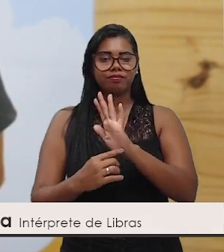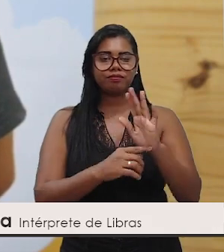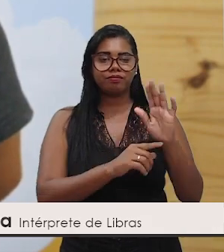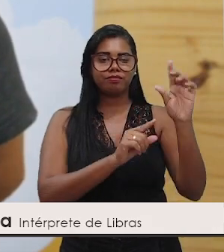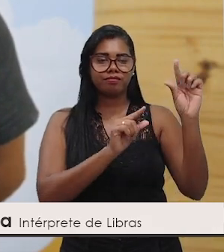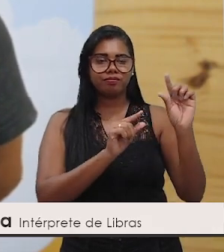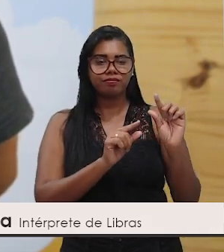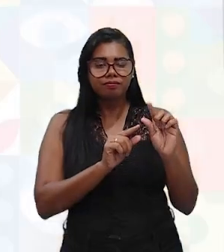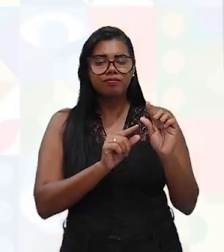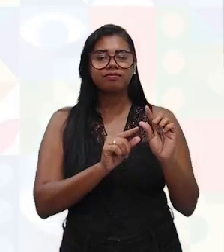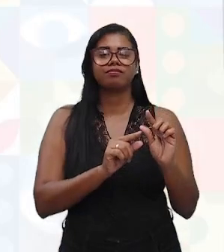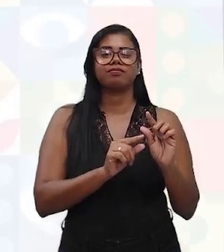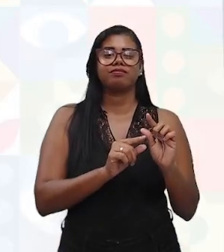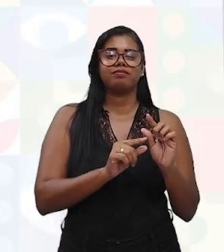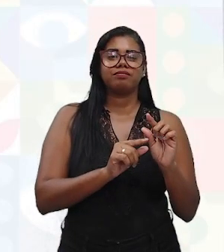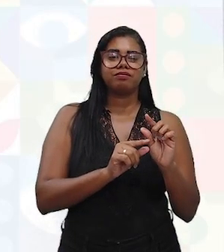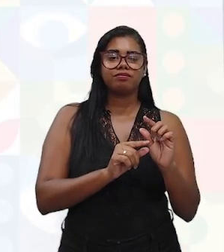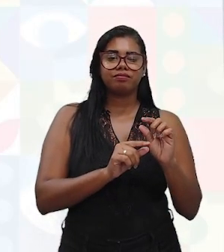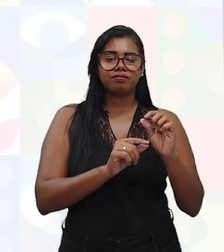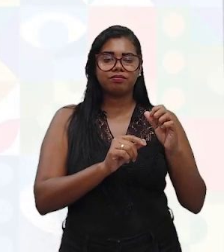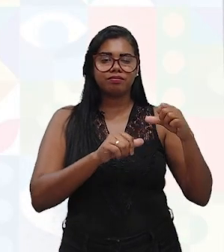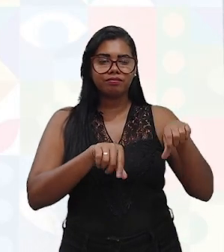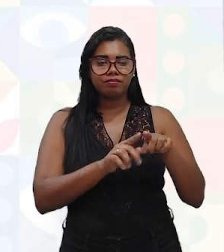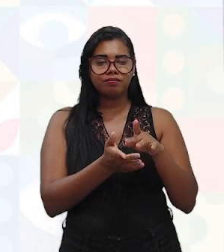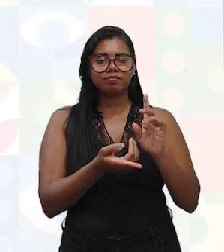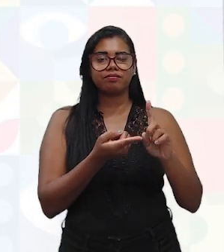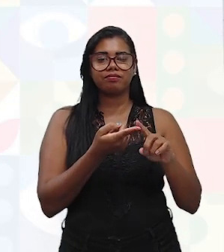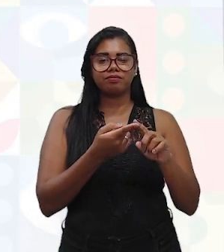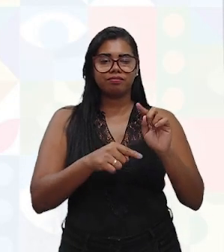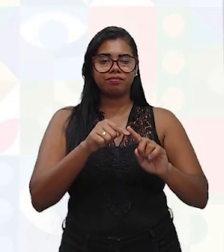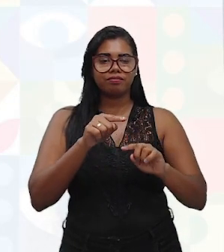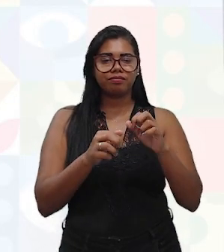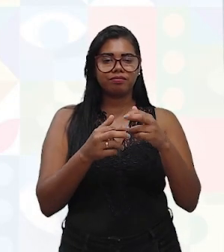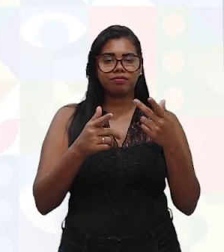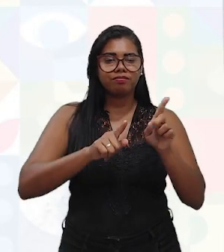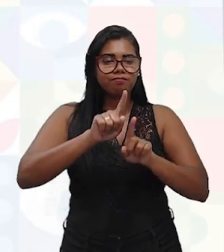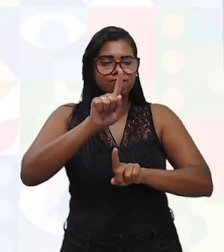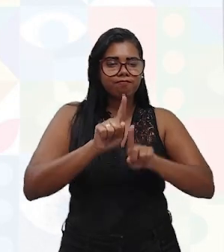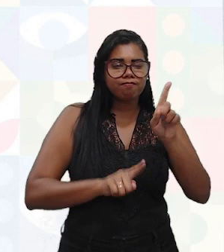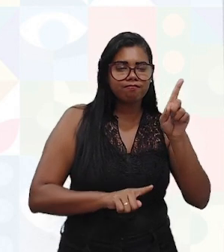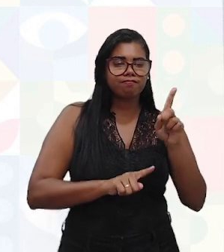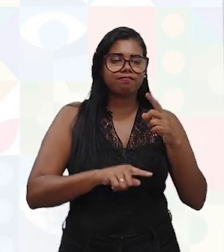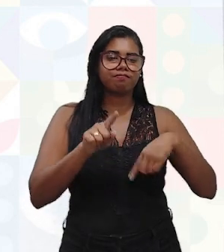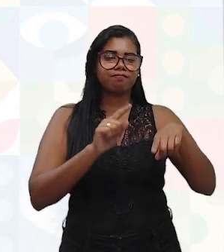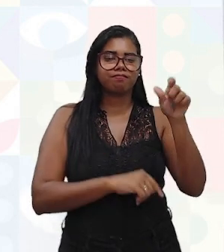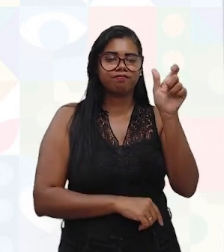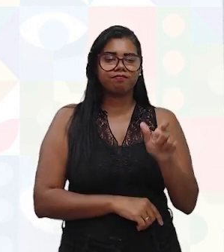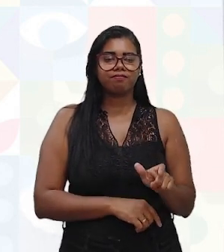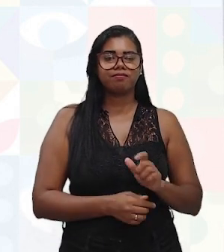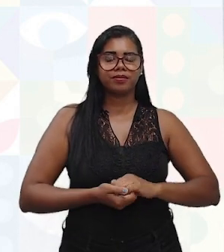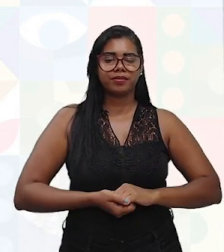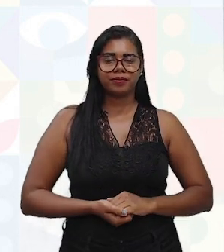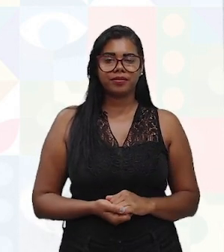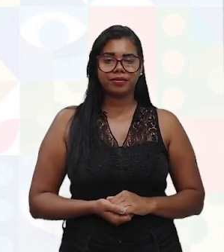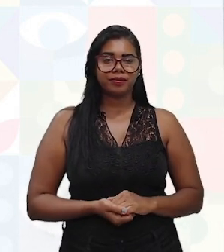reduzindo o risco de prejuízos e garantindo a disponibilidade de produtos para atender à demanda dos clientes.